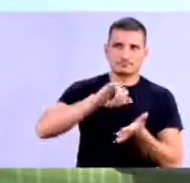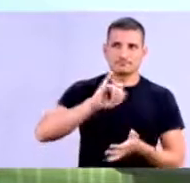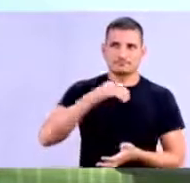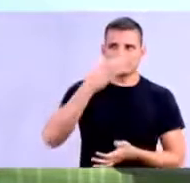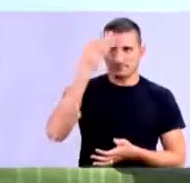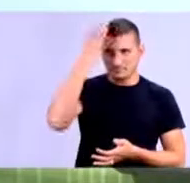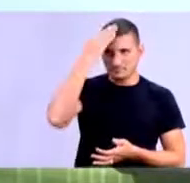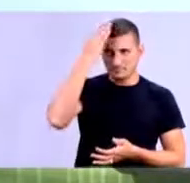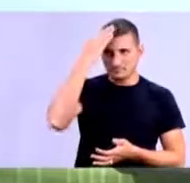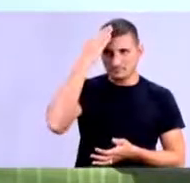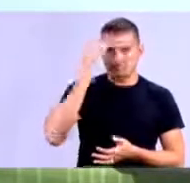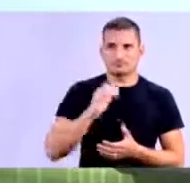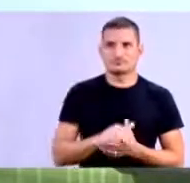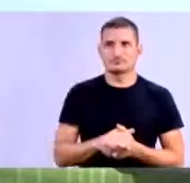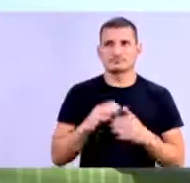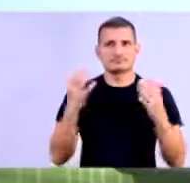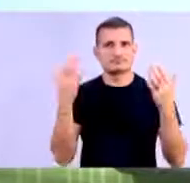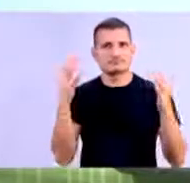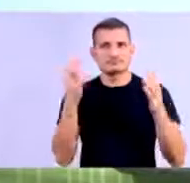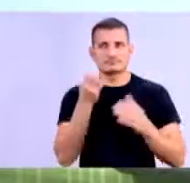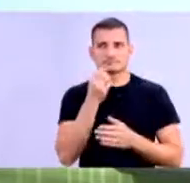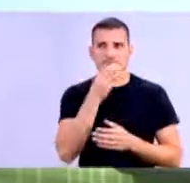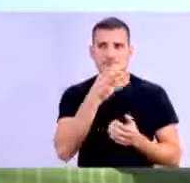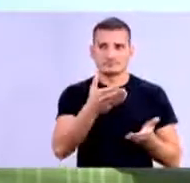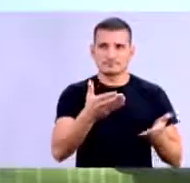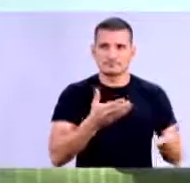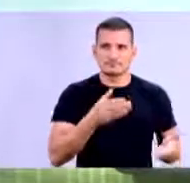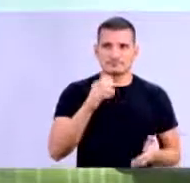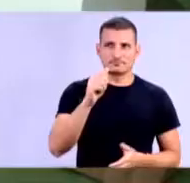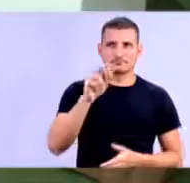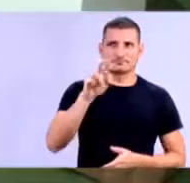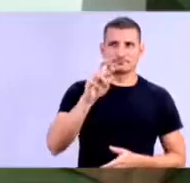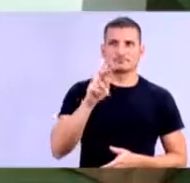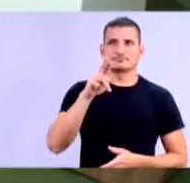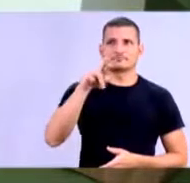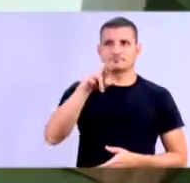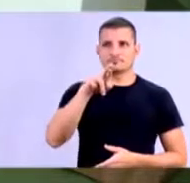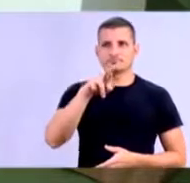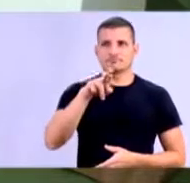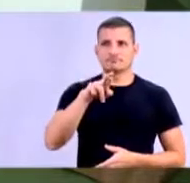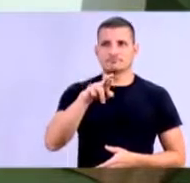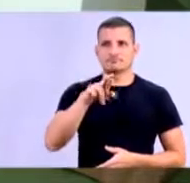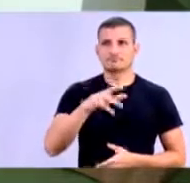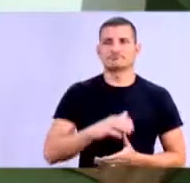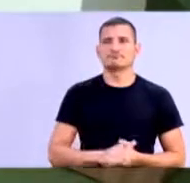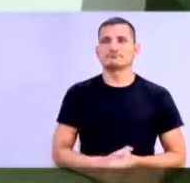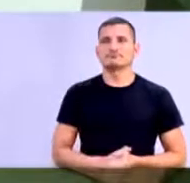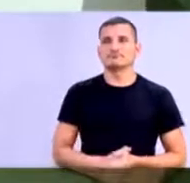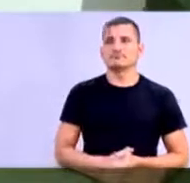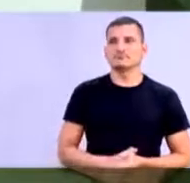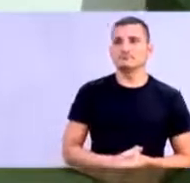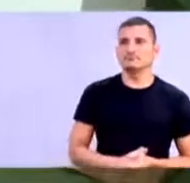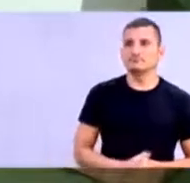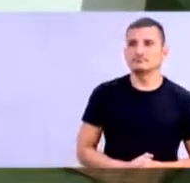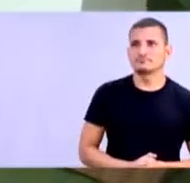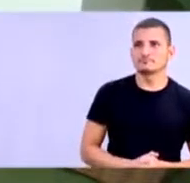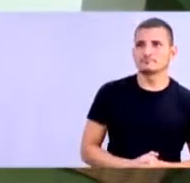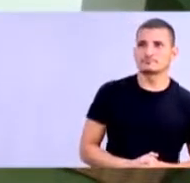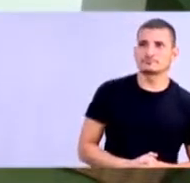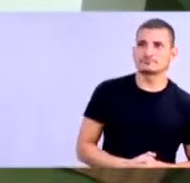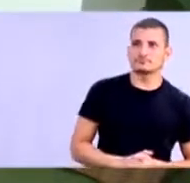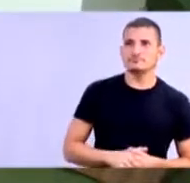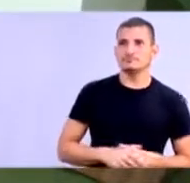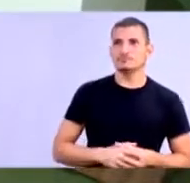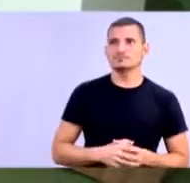Paraná e dar meus parabéns e boas-vindas ao Arthur, um querido estudante, né, professora? É isso. Exatamente. Mais alguma